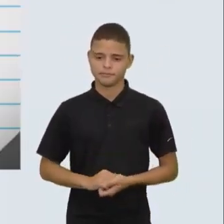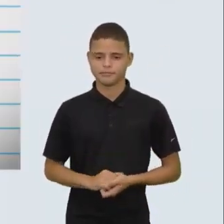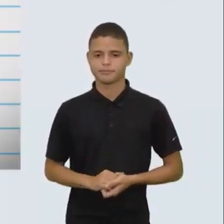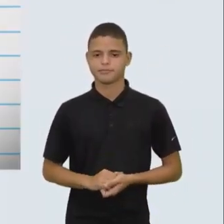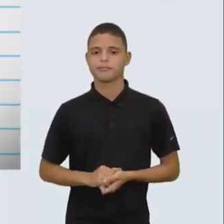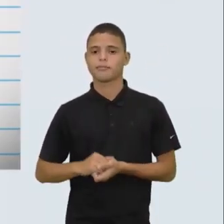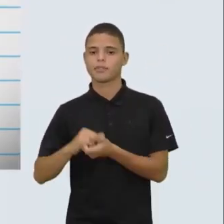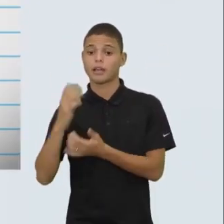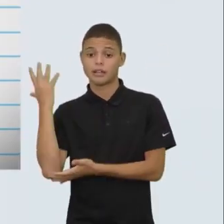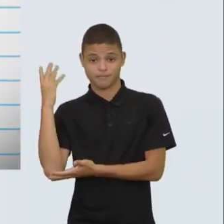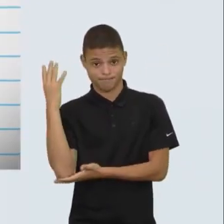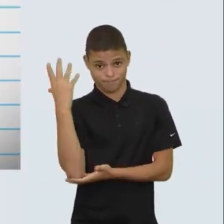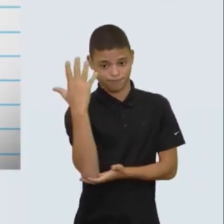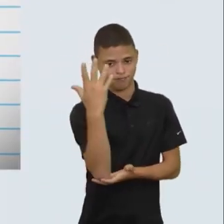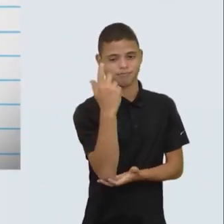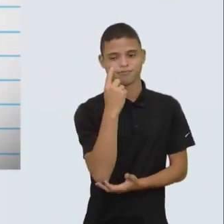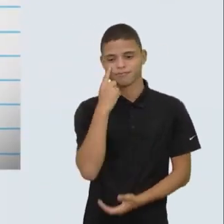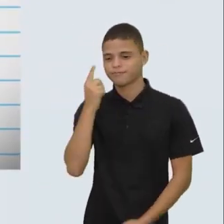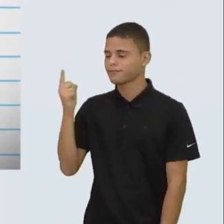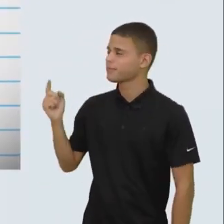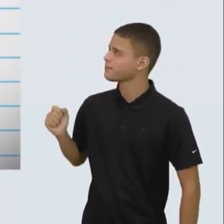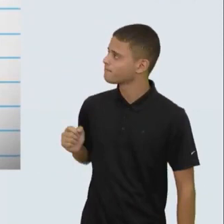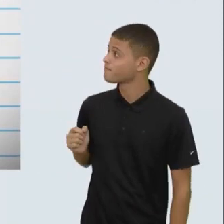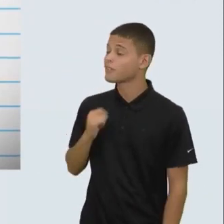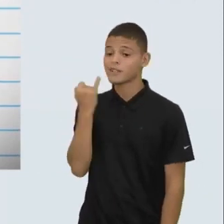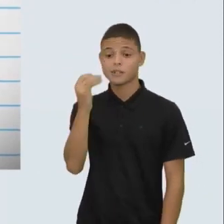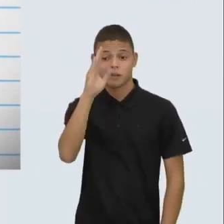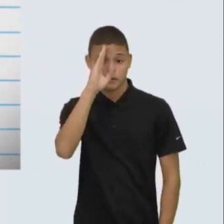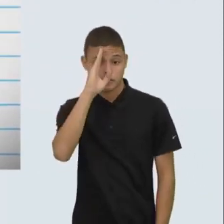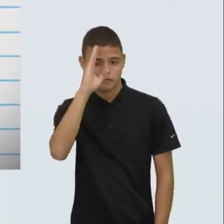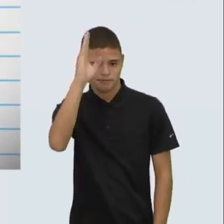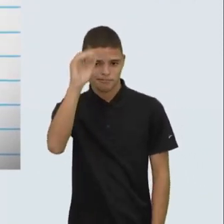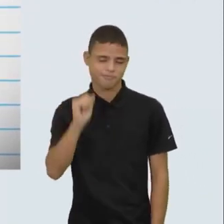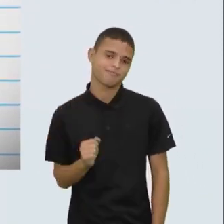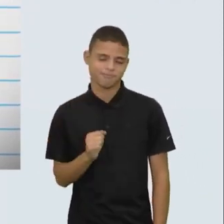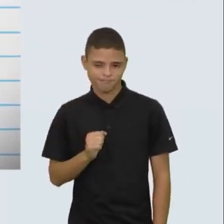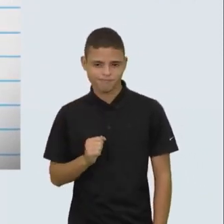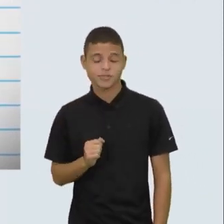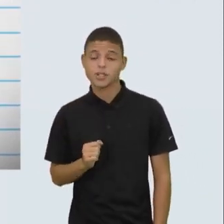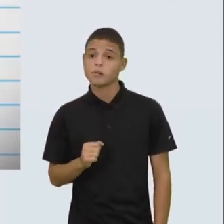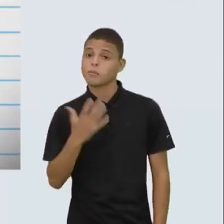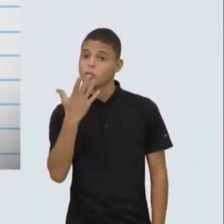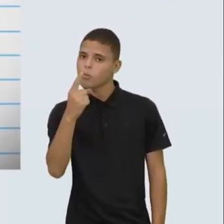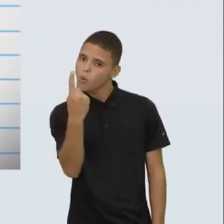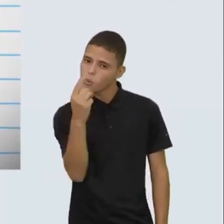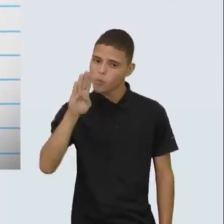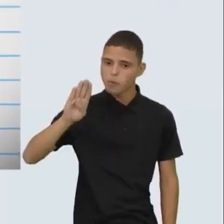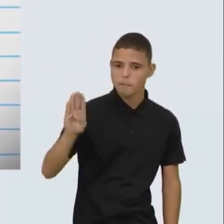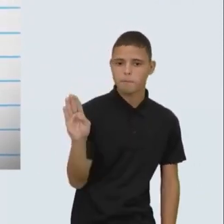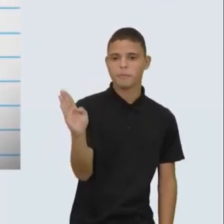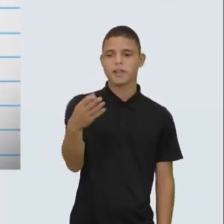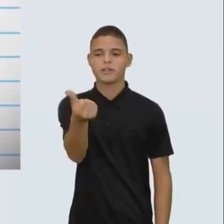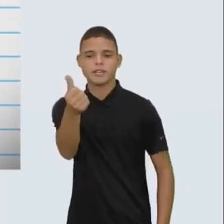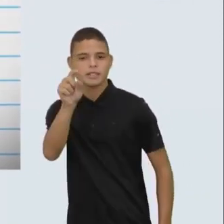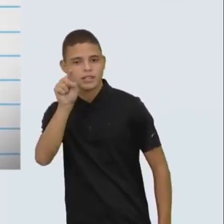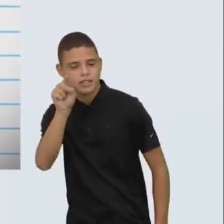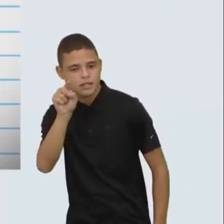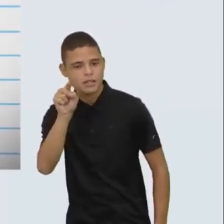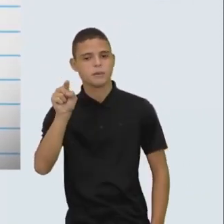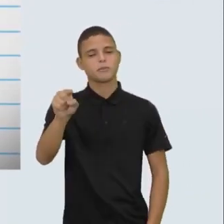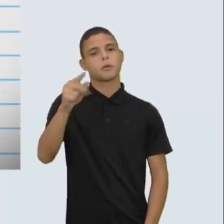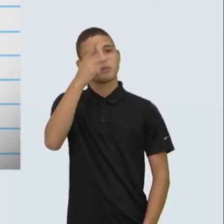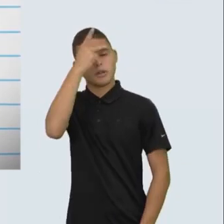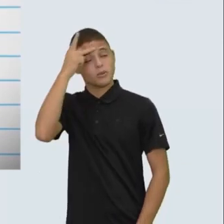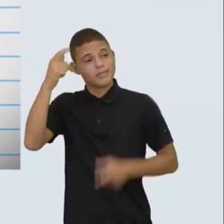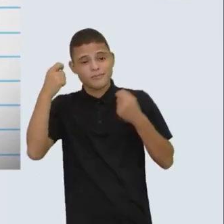As florestas, por exemplo, são parte essencial do ecossistema terrestre. Cerca de 1 bilhão e 600 milhões de pessoas dependem